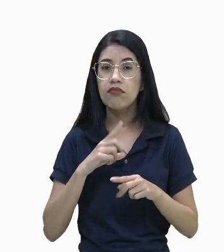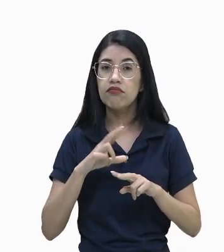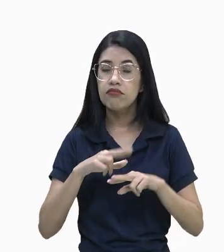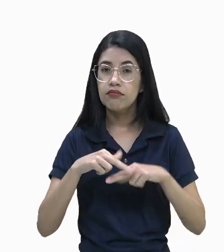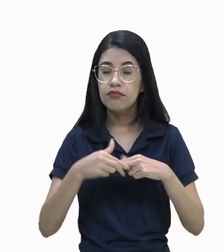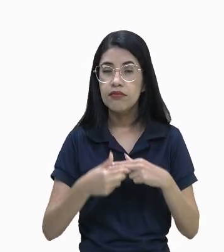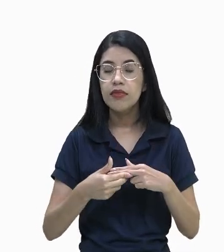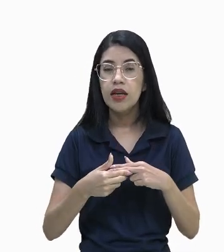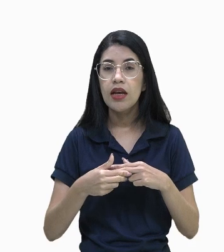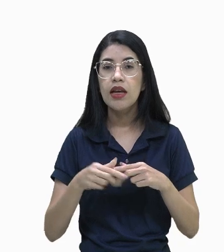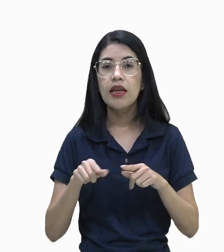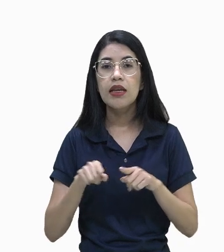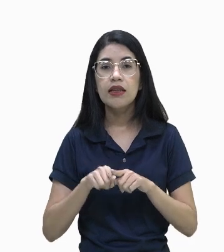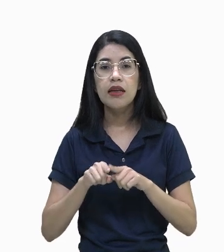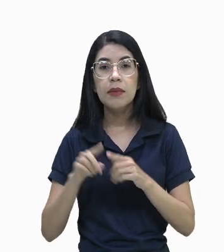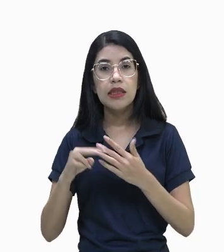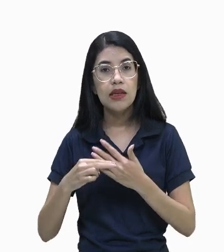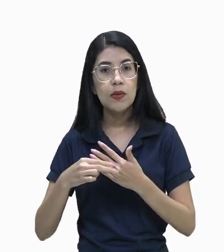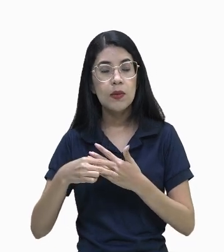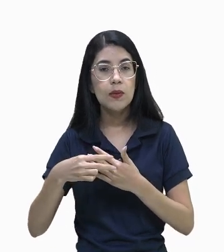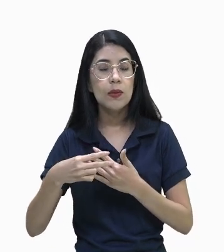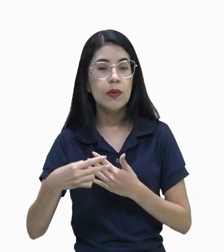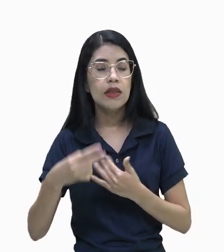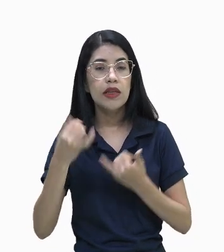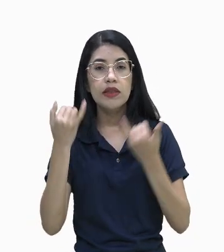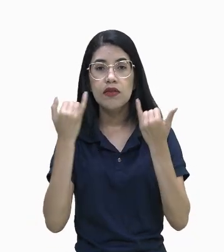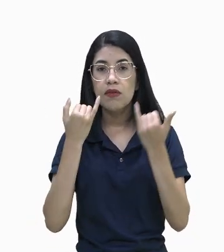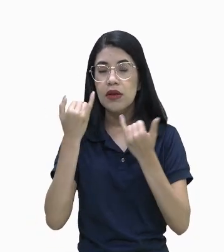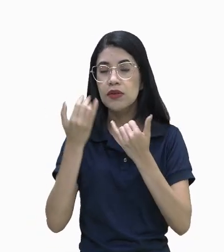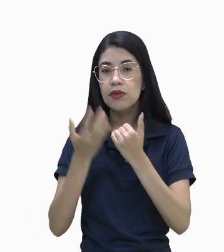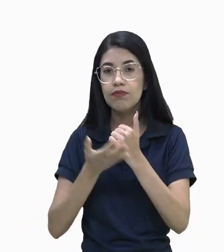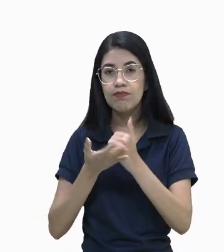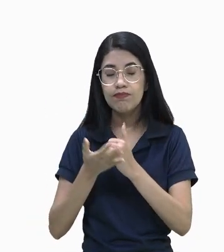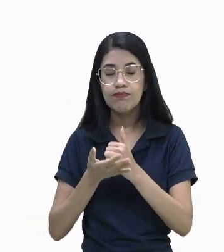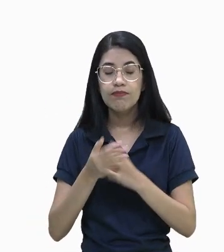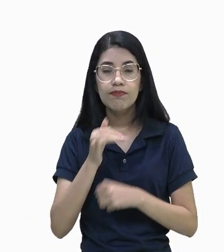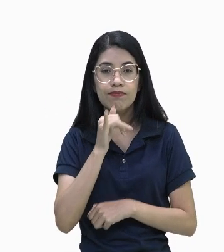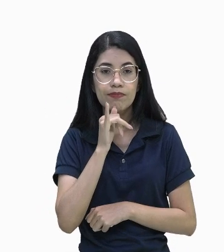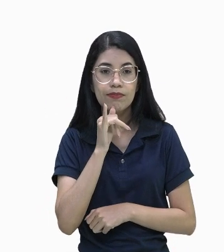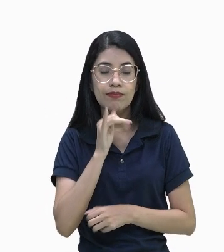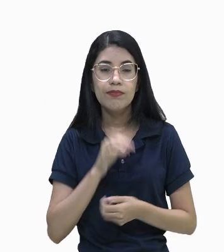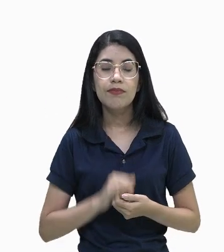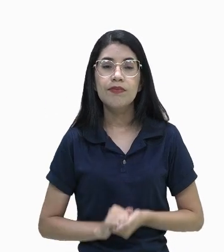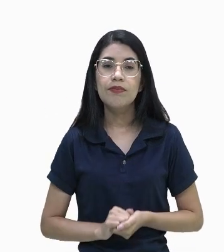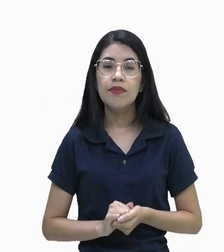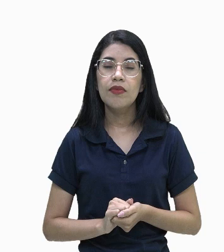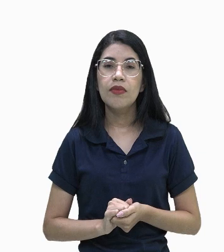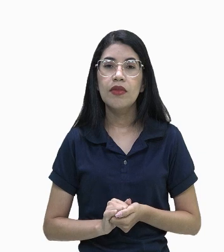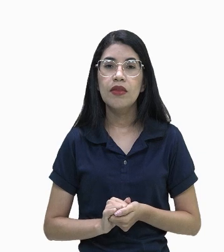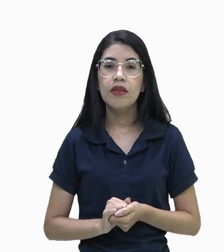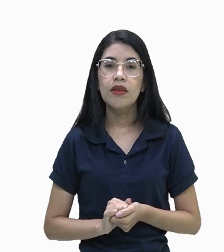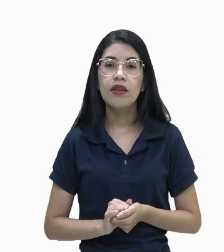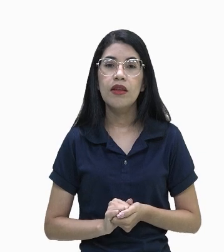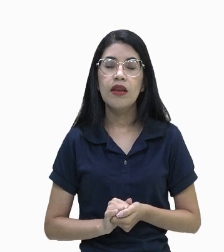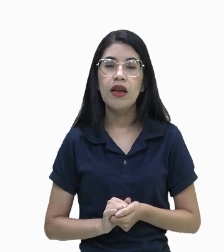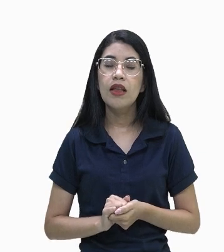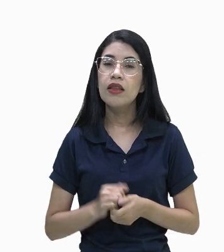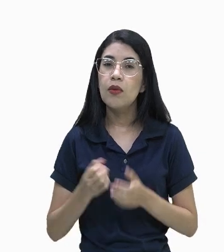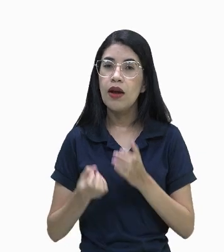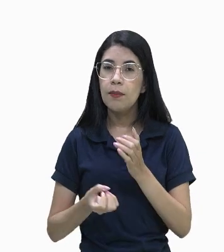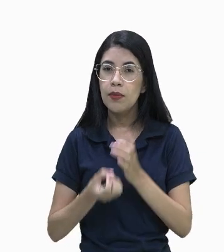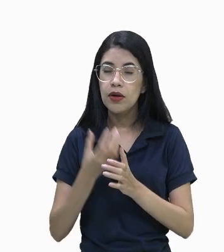ou por ser consequência dos dados embasadores. Então, vamos ao nosso exemplo. Ao longo da formação do